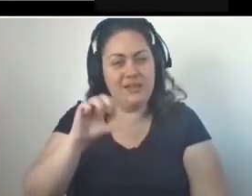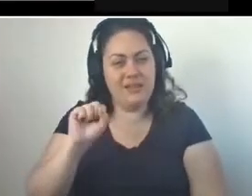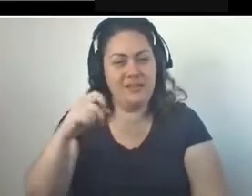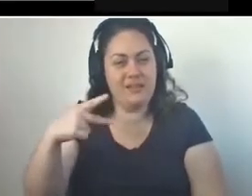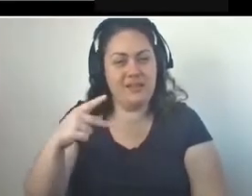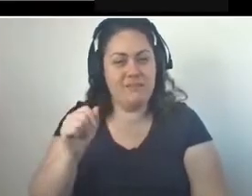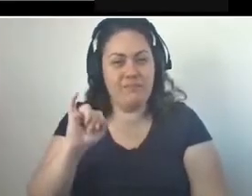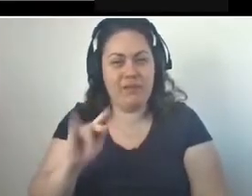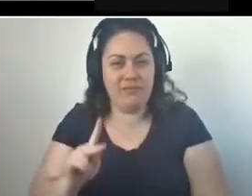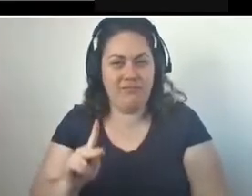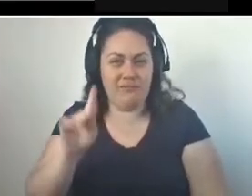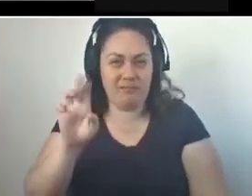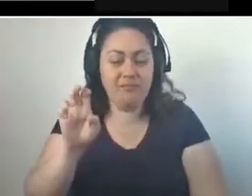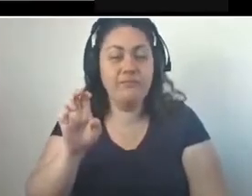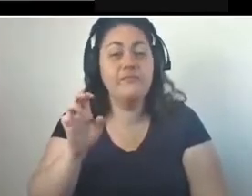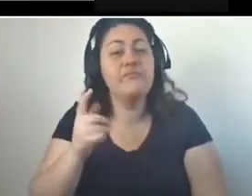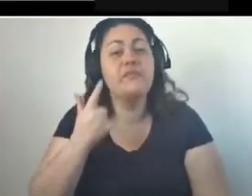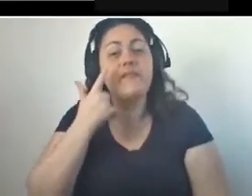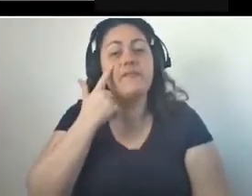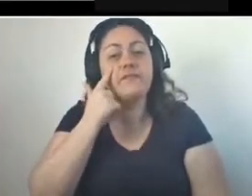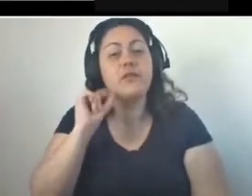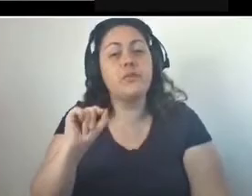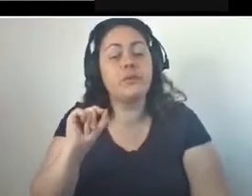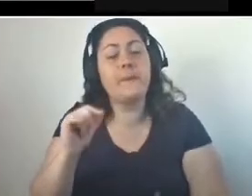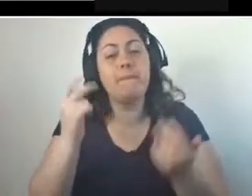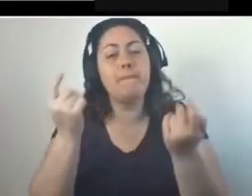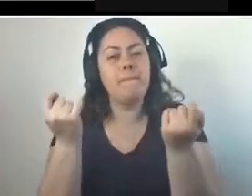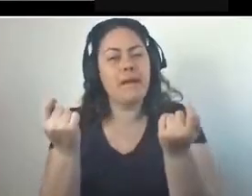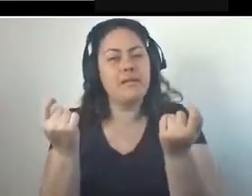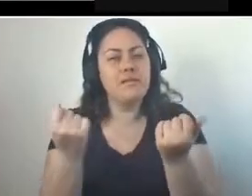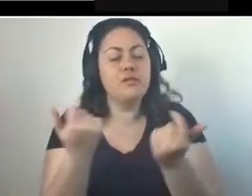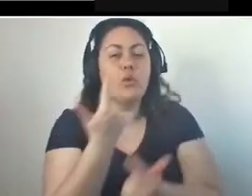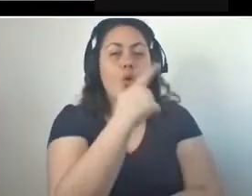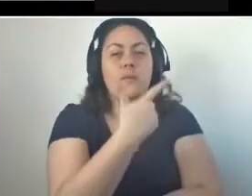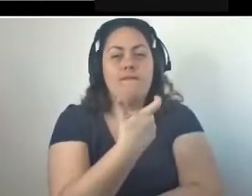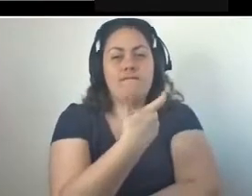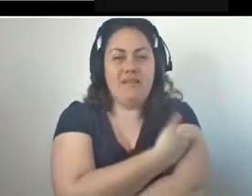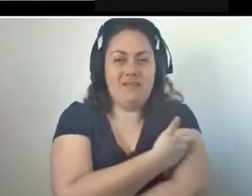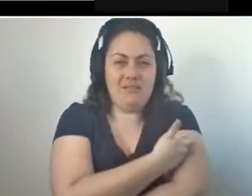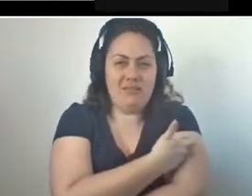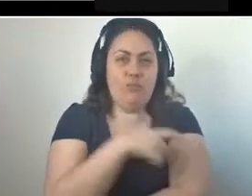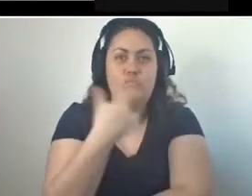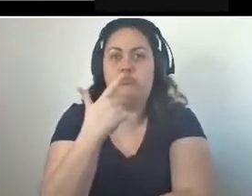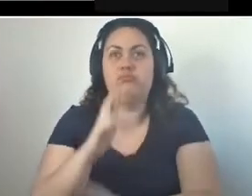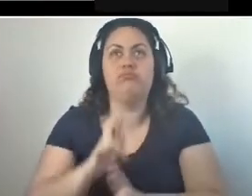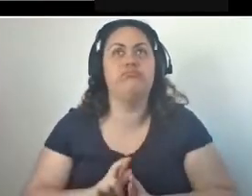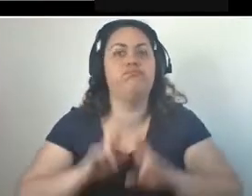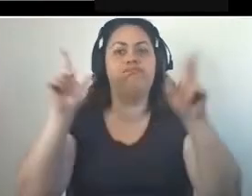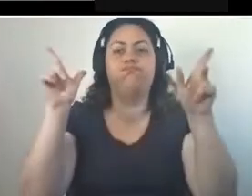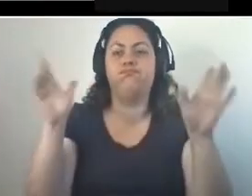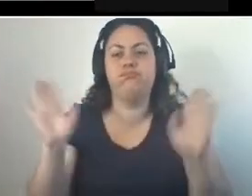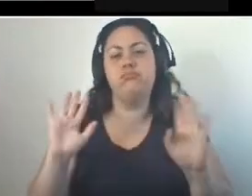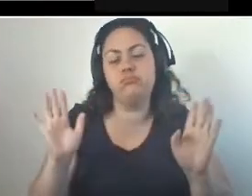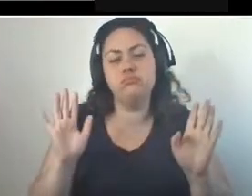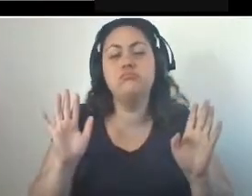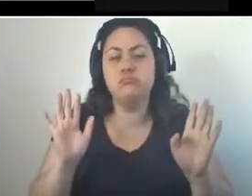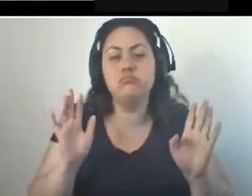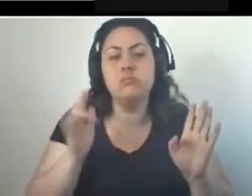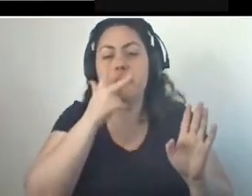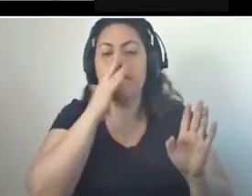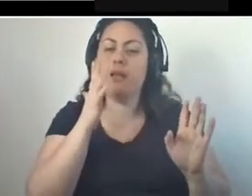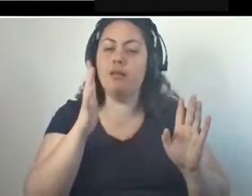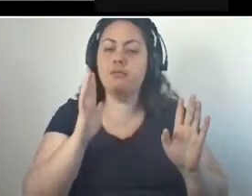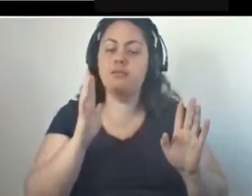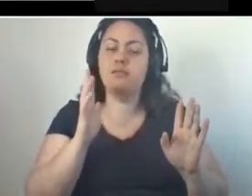uma indução mais ou menos comparável à das outras, não é tão diferente, né, digamos assim, o